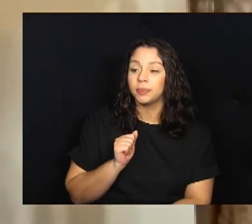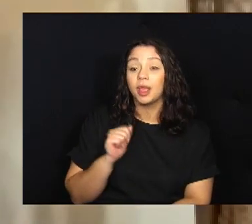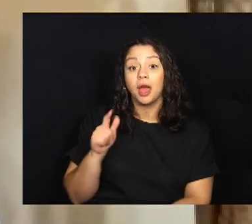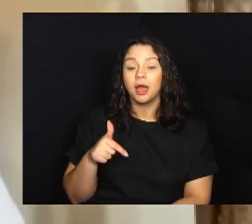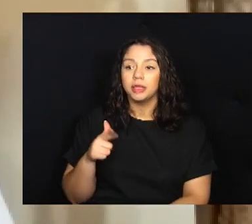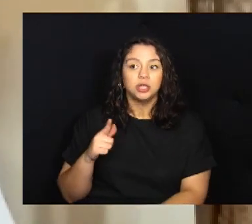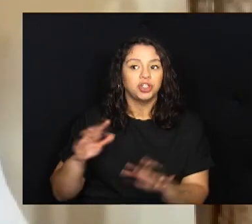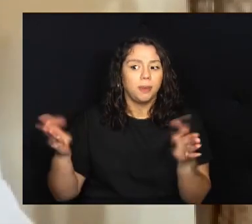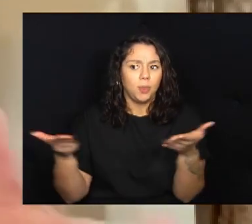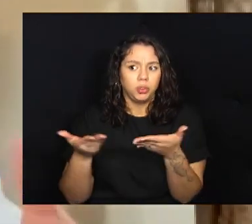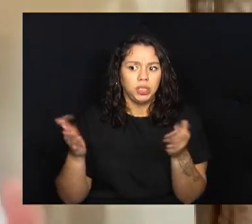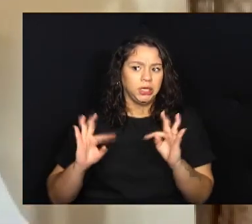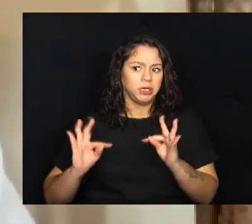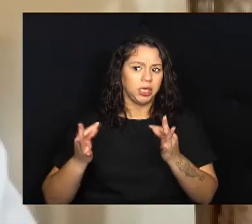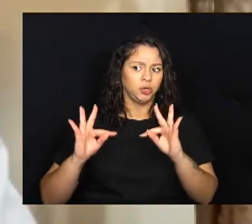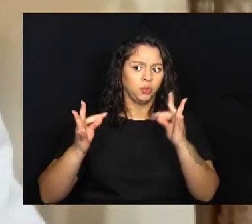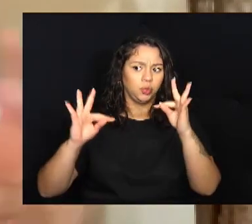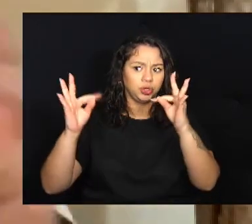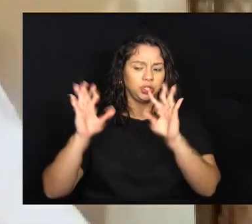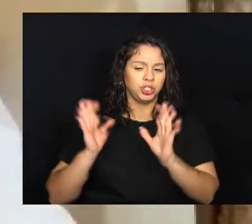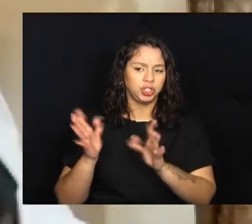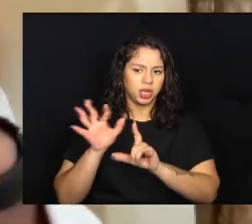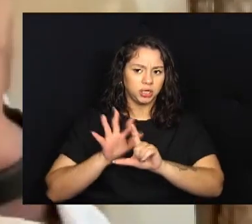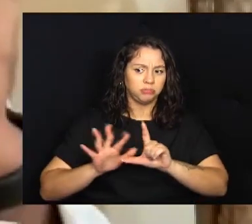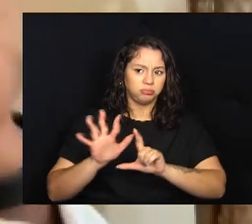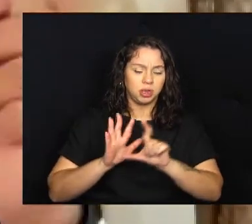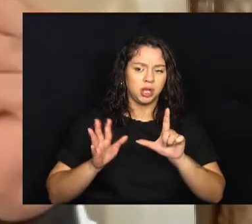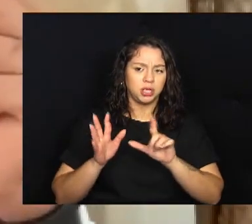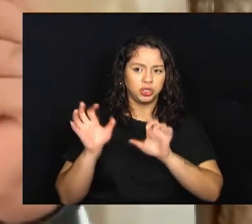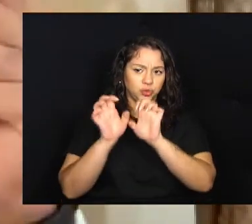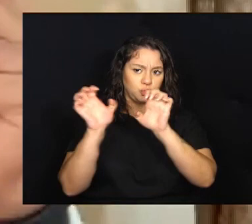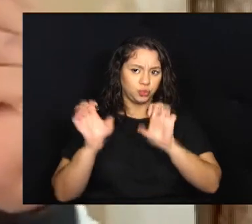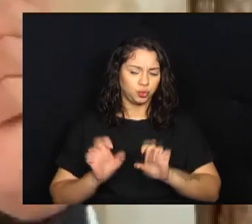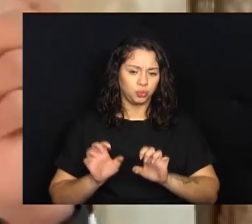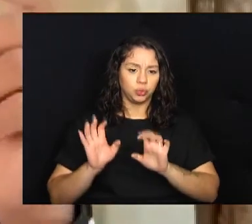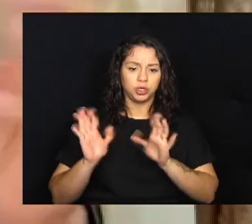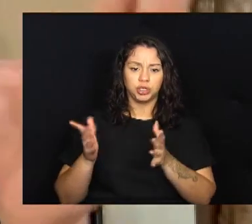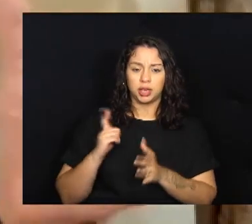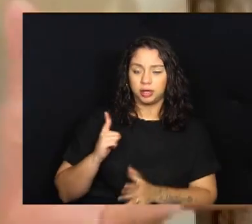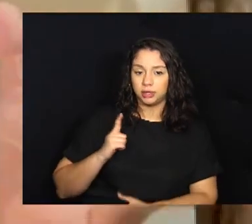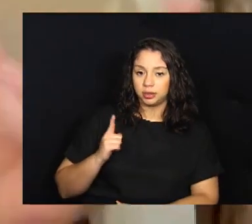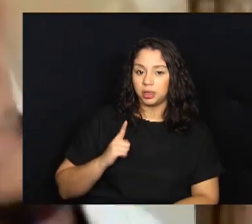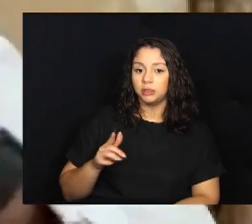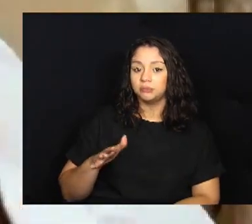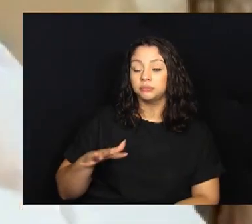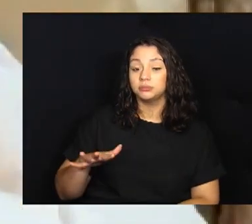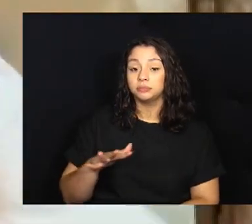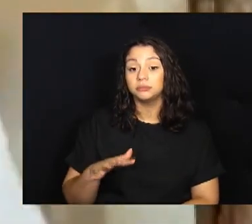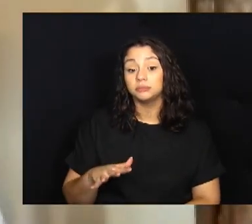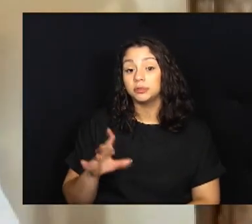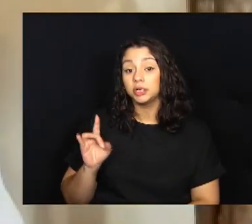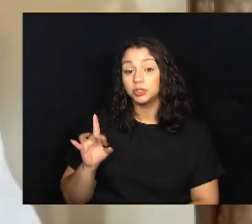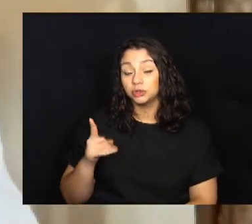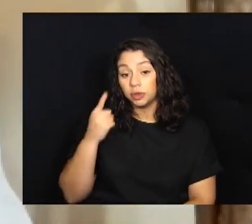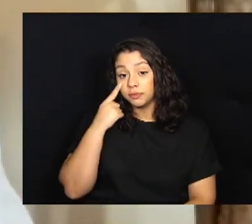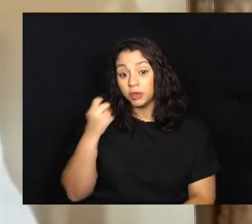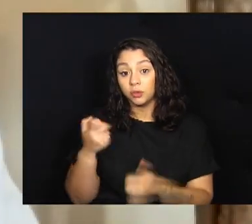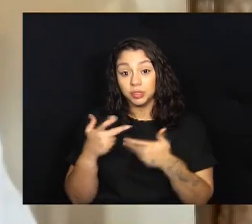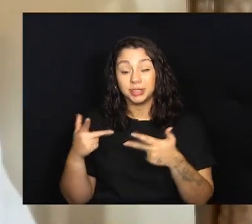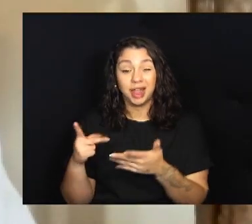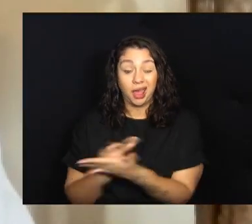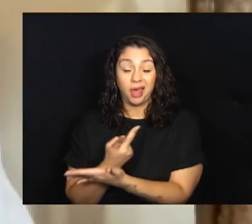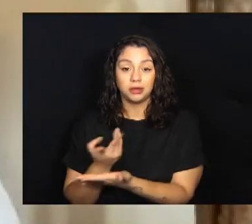modernizarem já do começo, já usa uma ferramenta, ou já conecta esse sistema com o sistema do banco, e aí você só vê o que já está errado, na